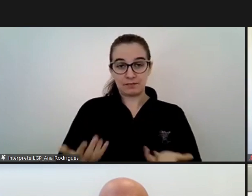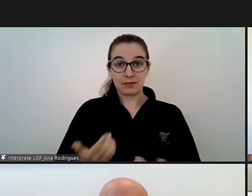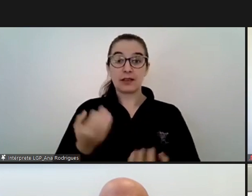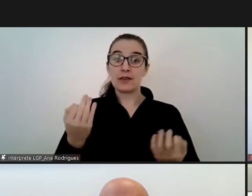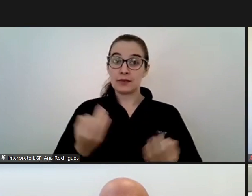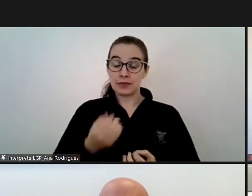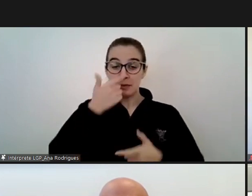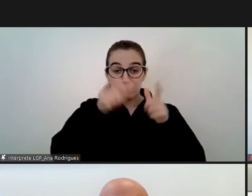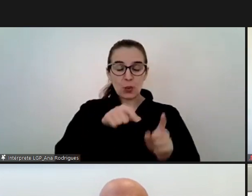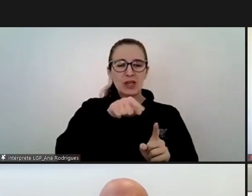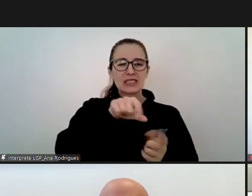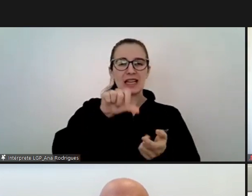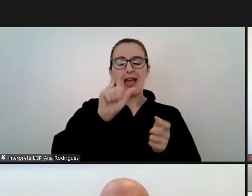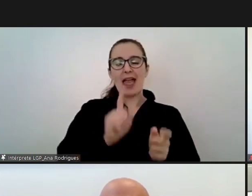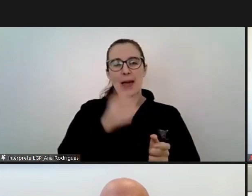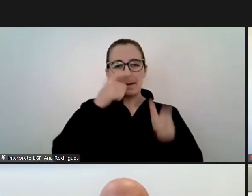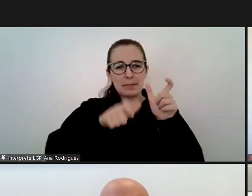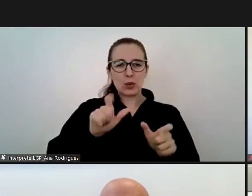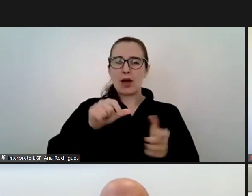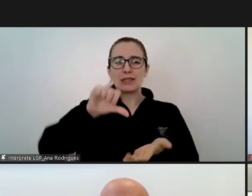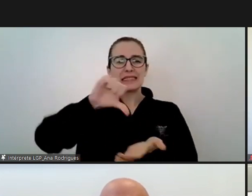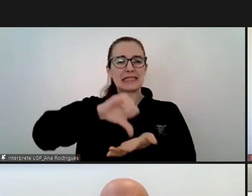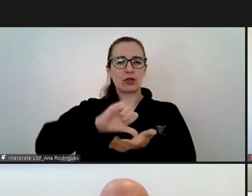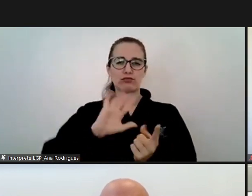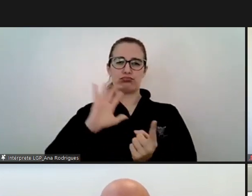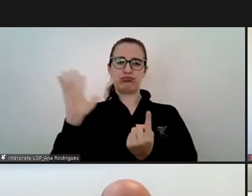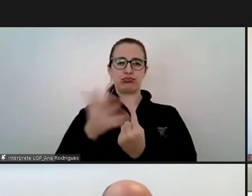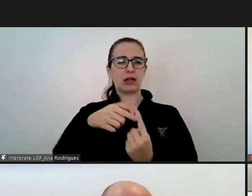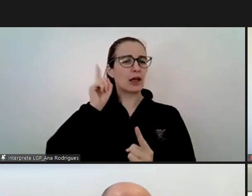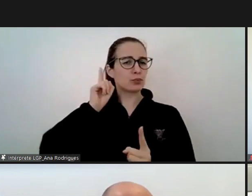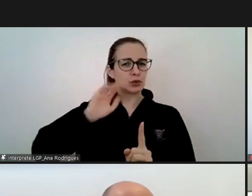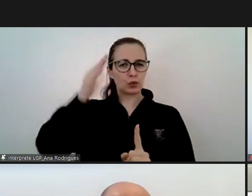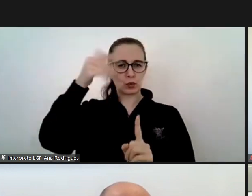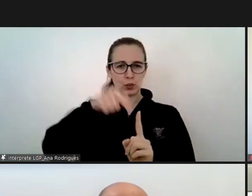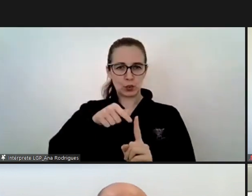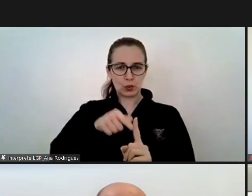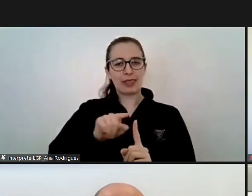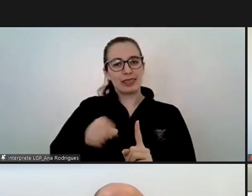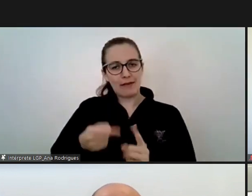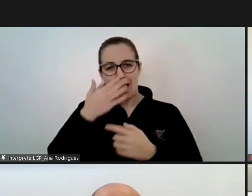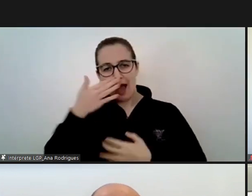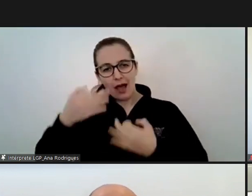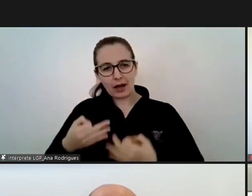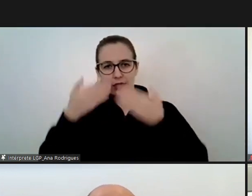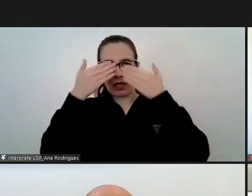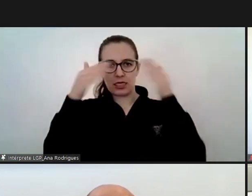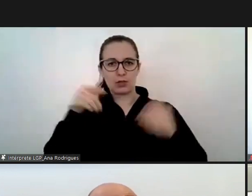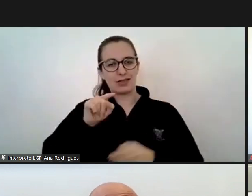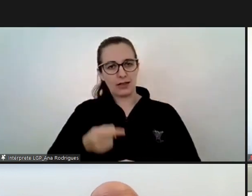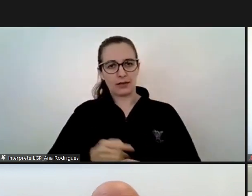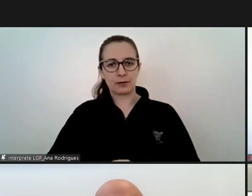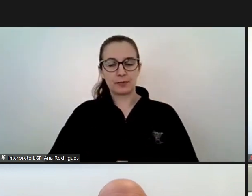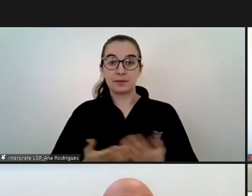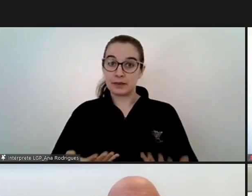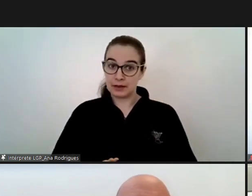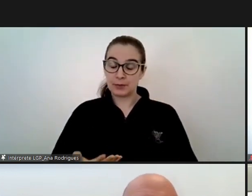no centro da administração, de reconstruirmos esta confiança na democracia. E nesse sentido,